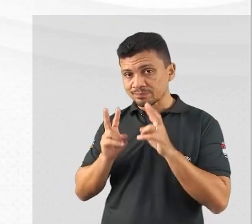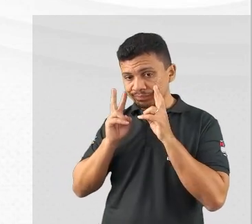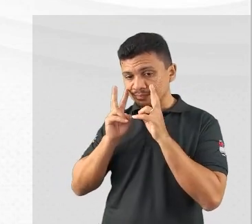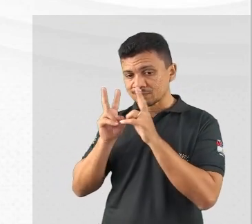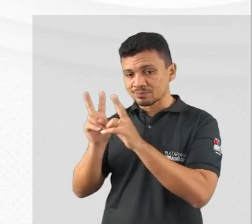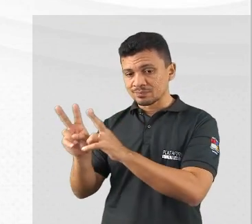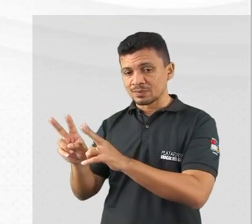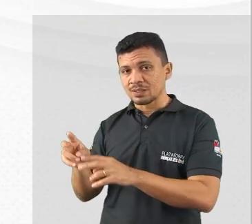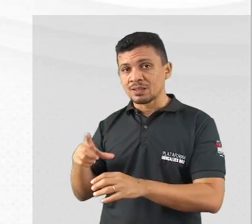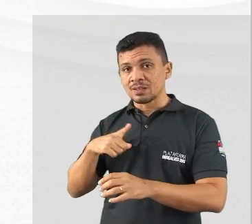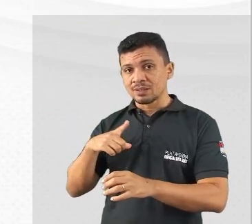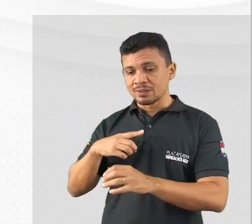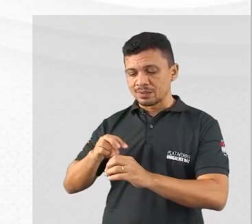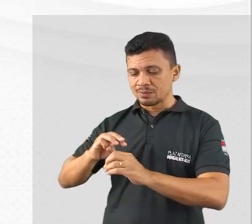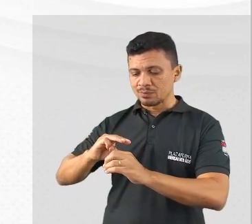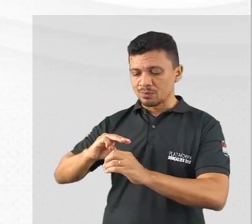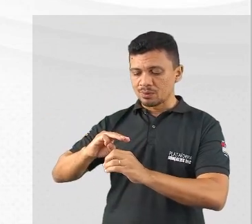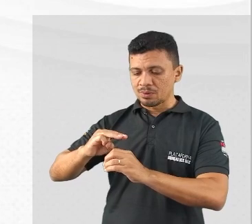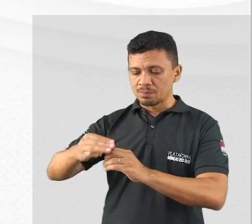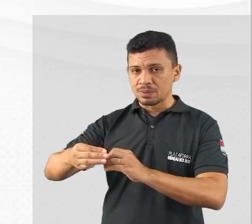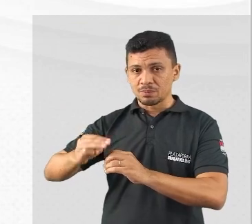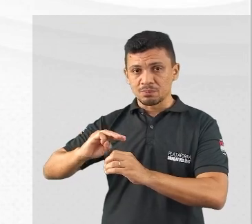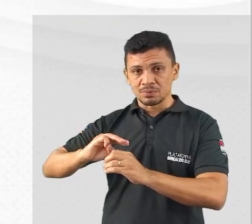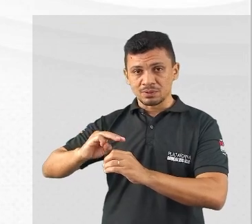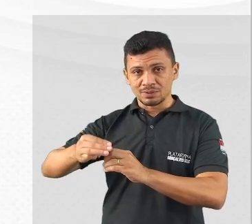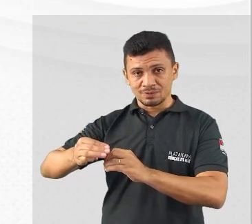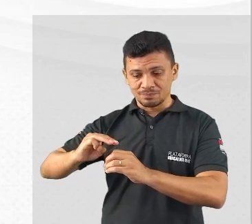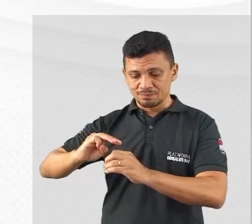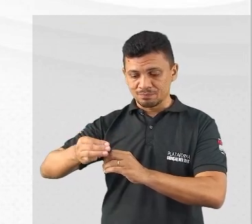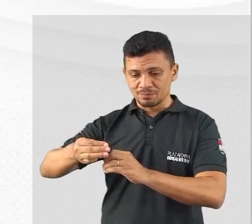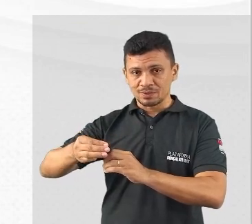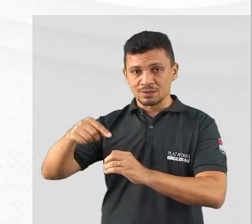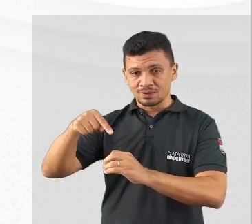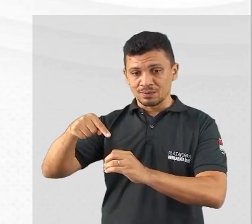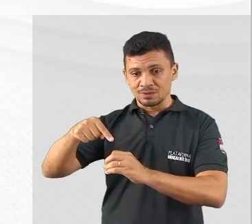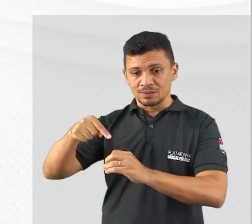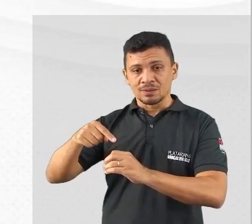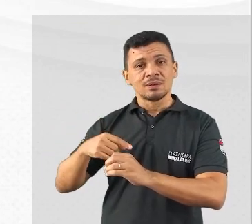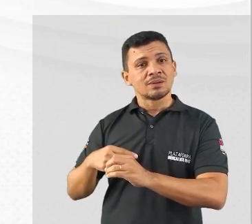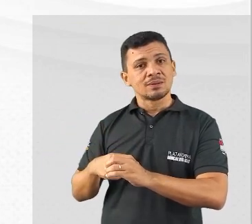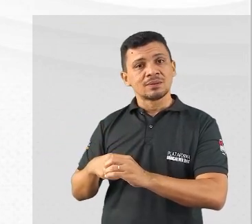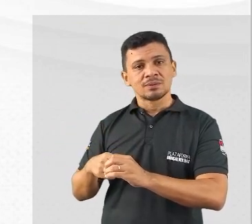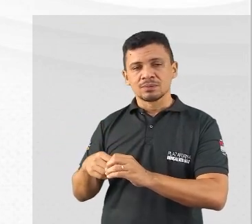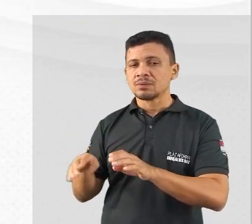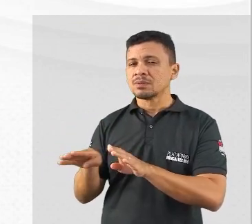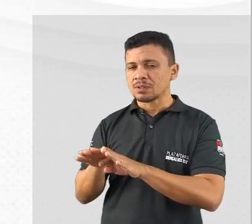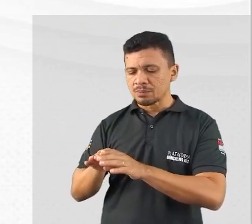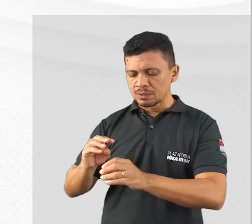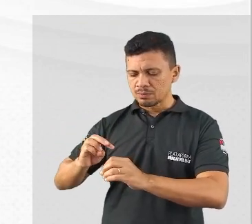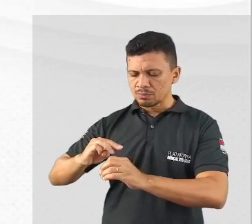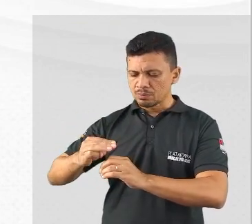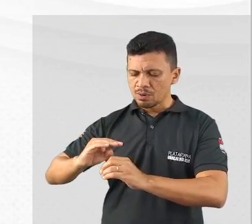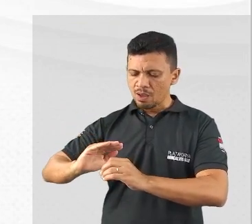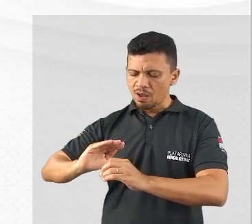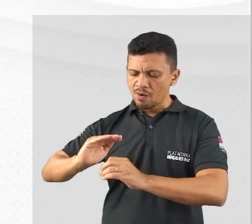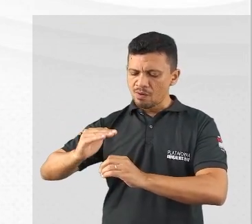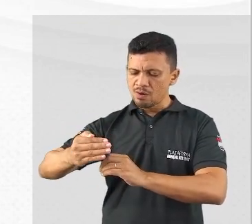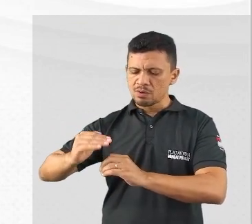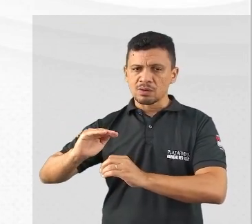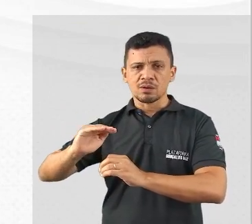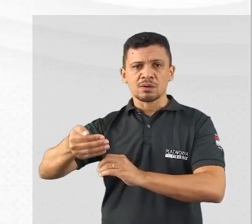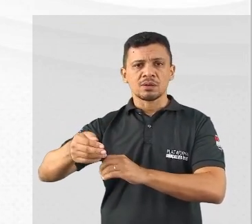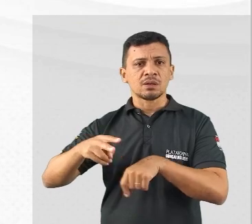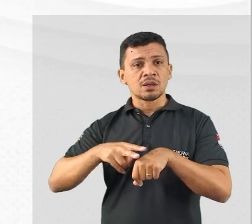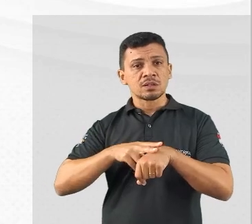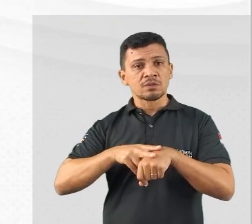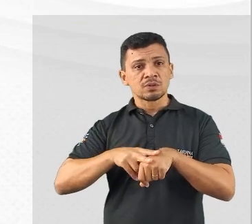ó, da membrana celular, que é comum na célula eucariôtica animal, na célula vegetal nós temos a parede celular.